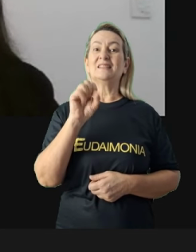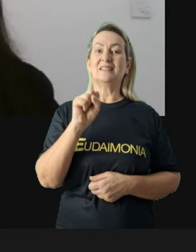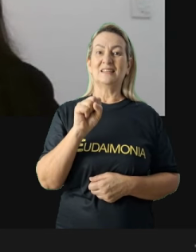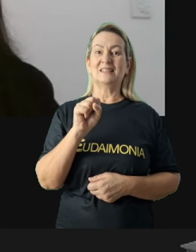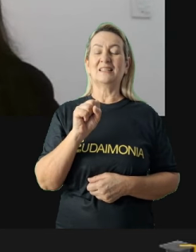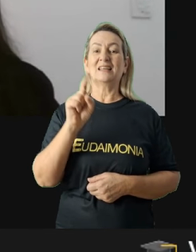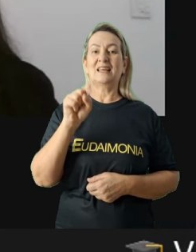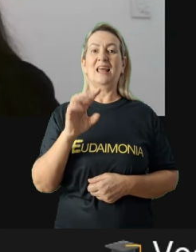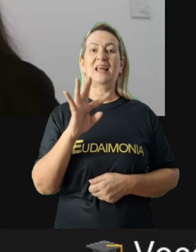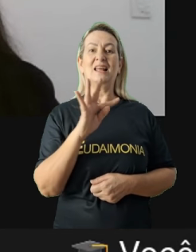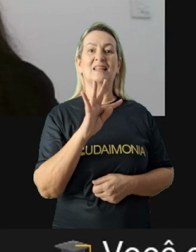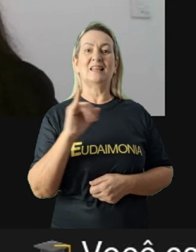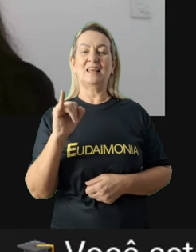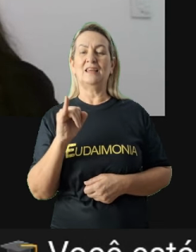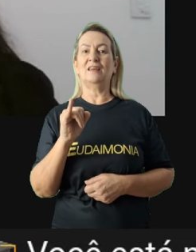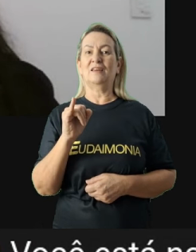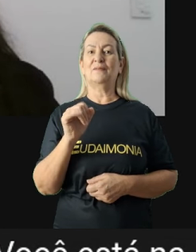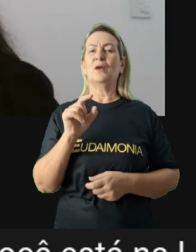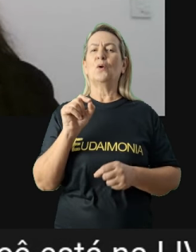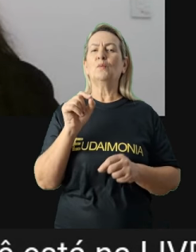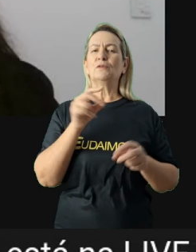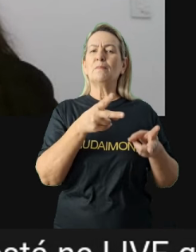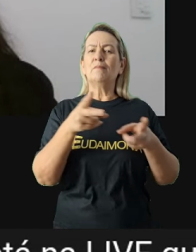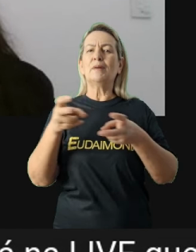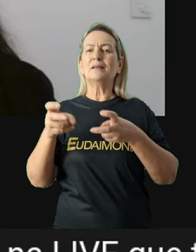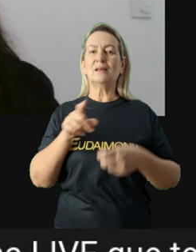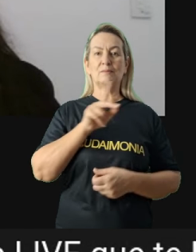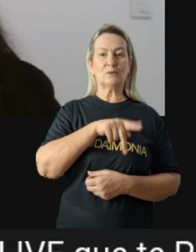da TI, você que está pelo outro lado